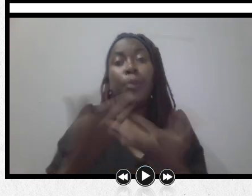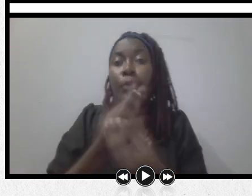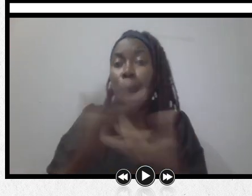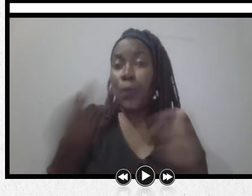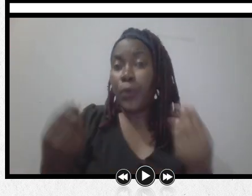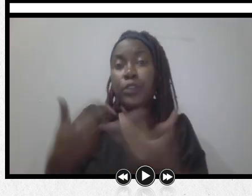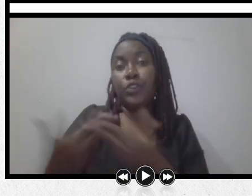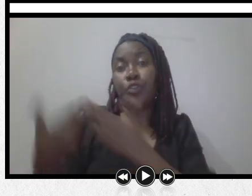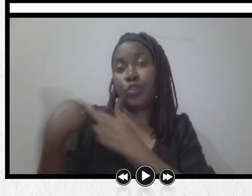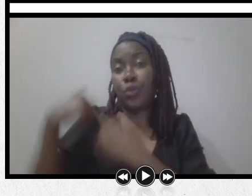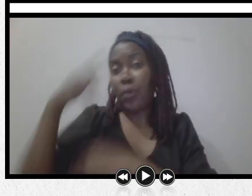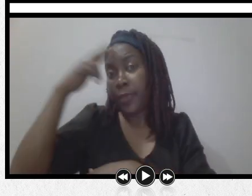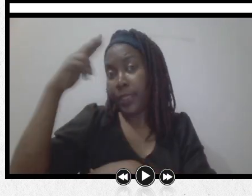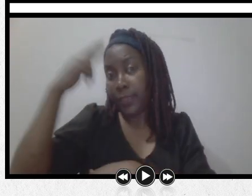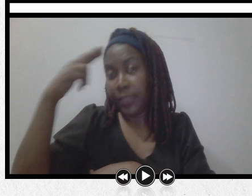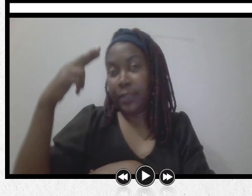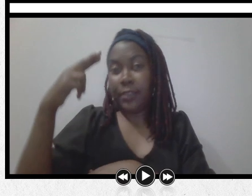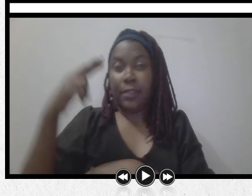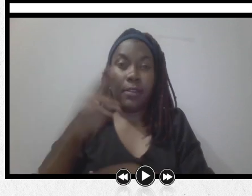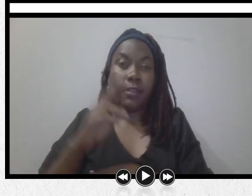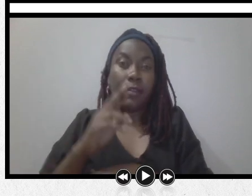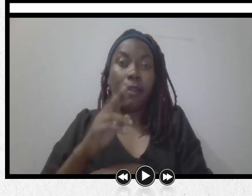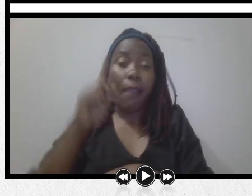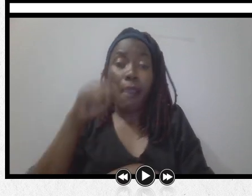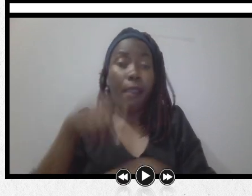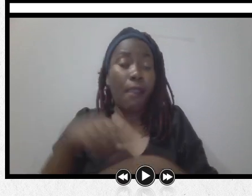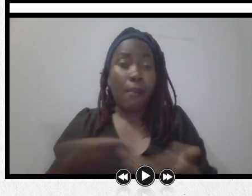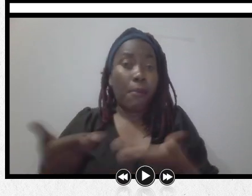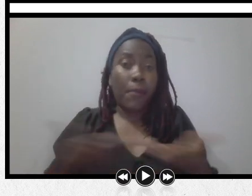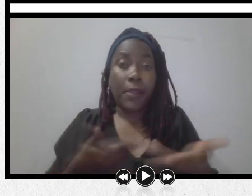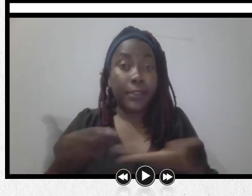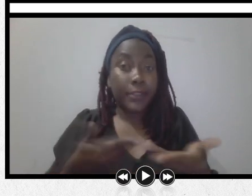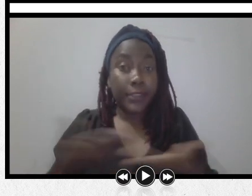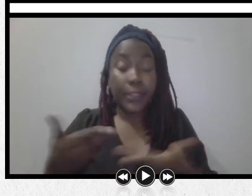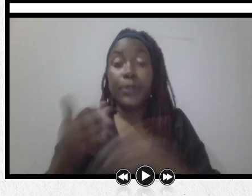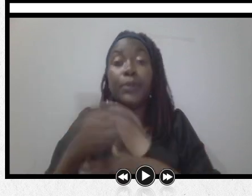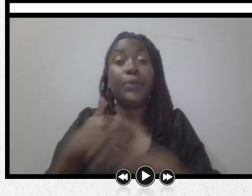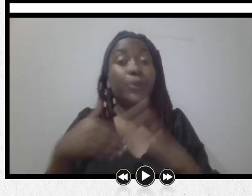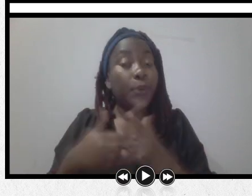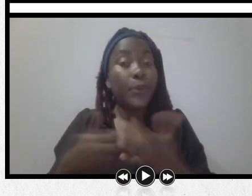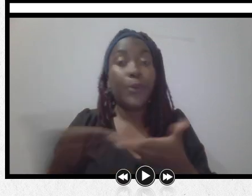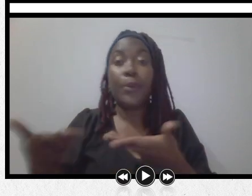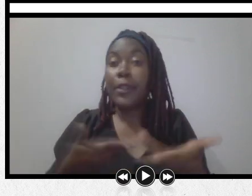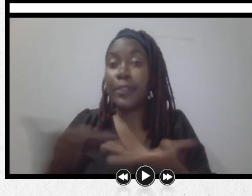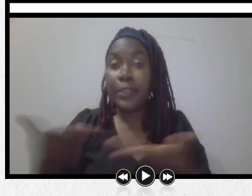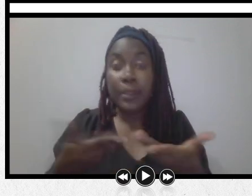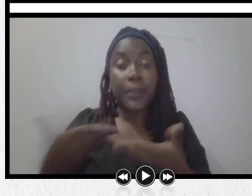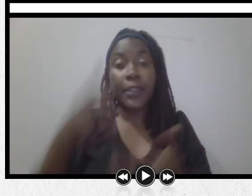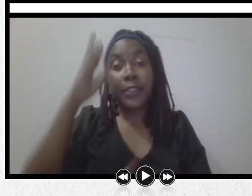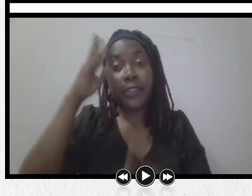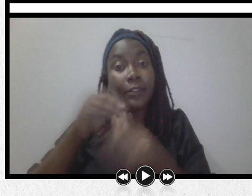das competências, ou seja, das responsabilidades, são compartilhadas, e todos esses compartilhamentos, essas